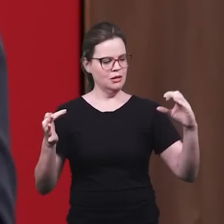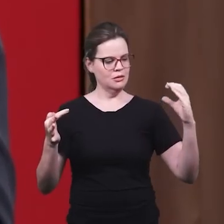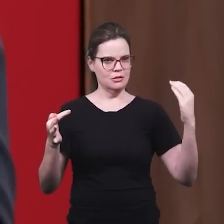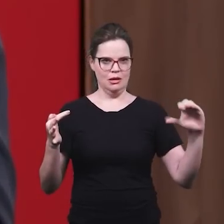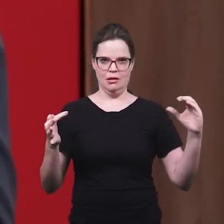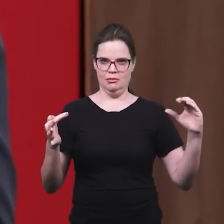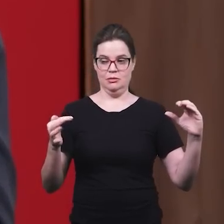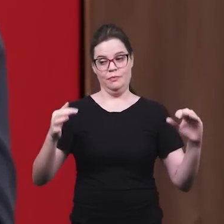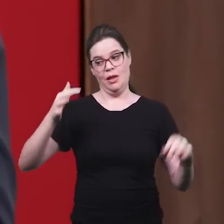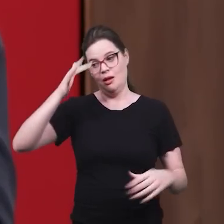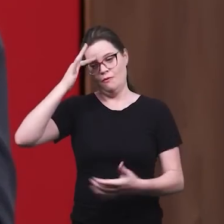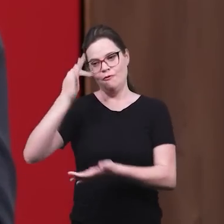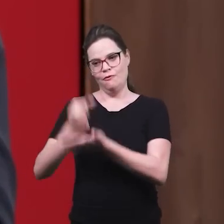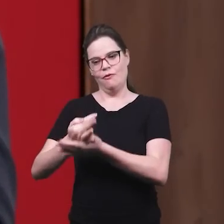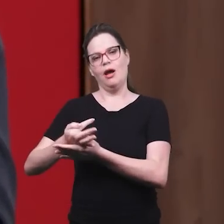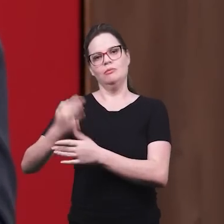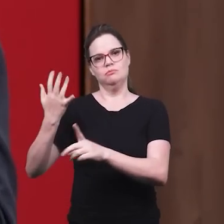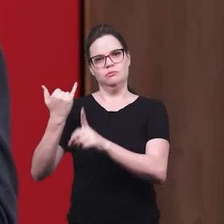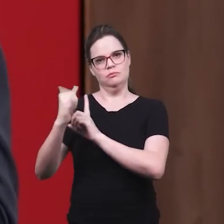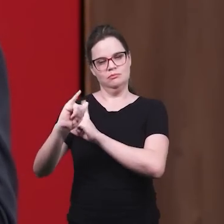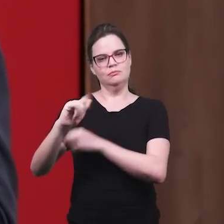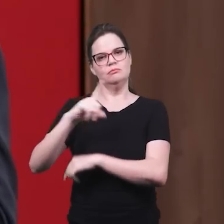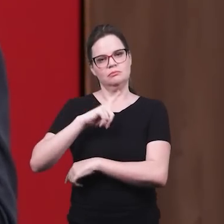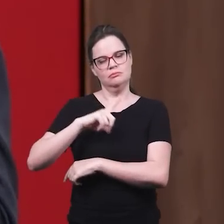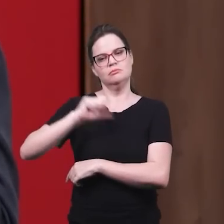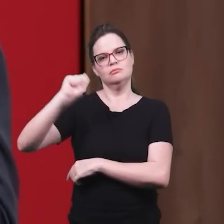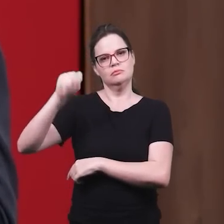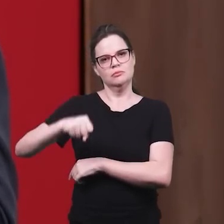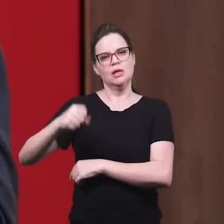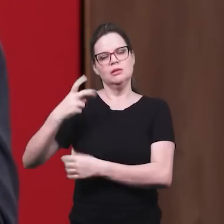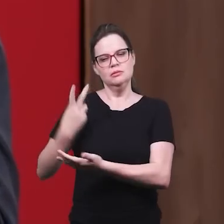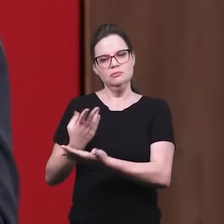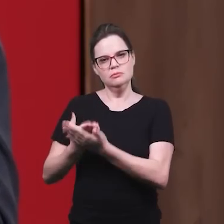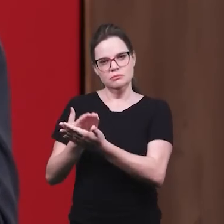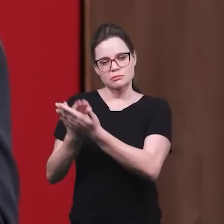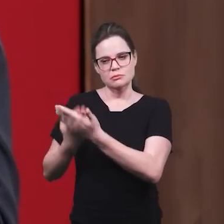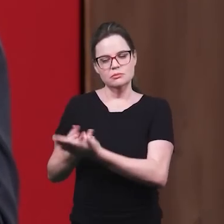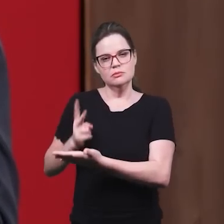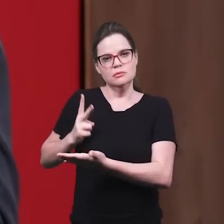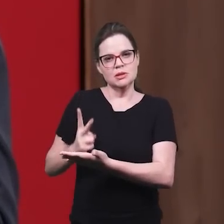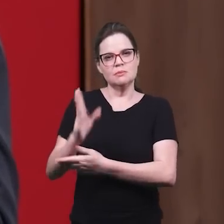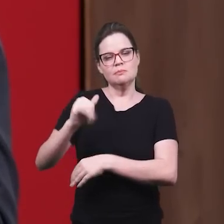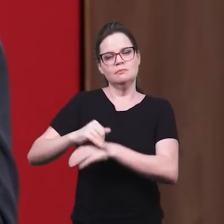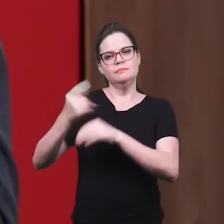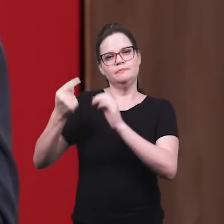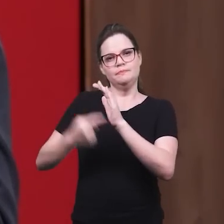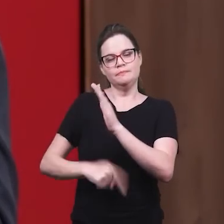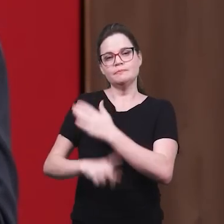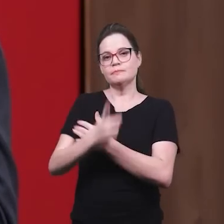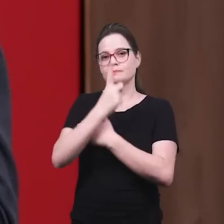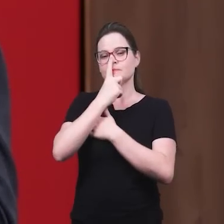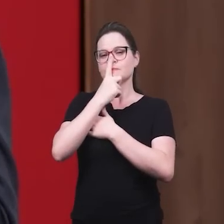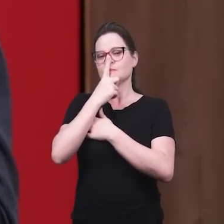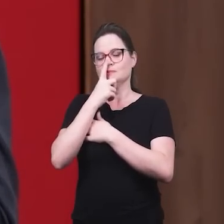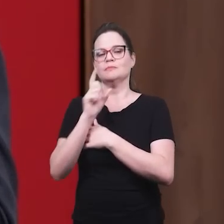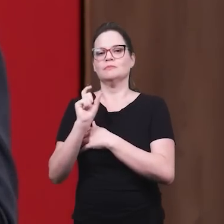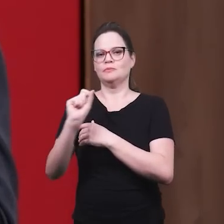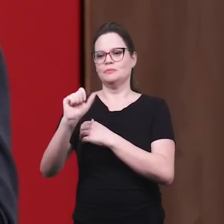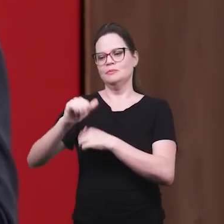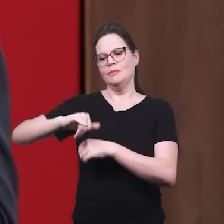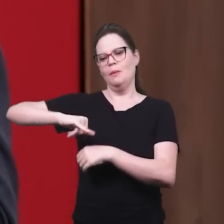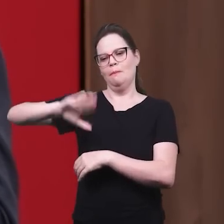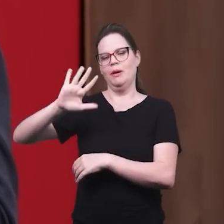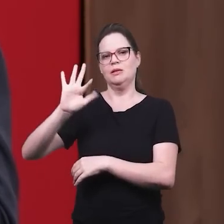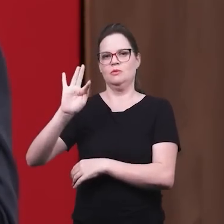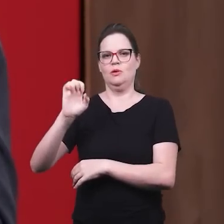nós sempre procuramos aprimorar e aprofundar nos nossos programas, é o que valida o homem